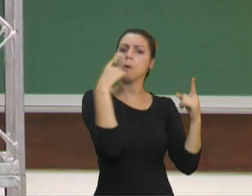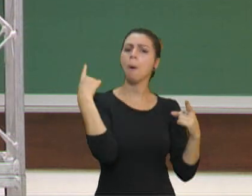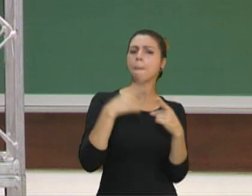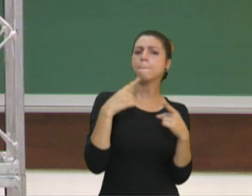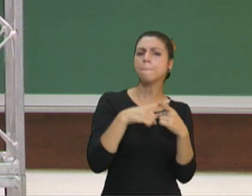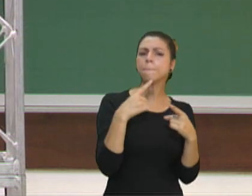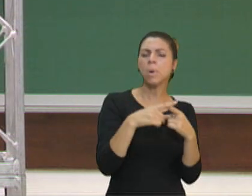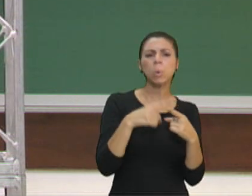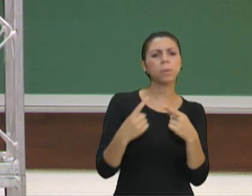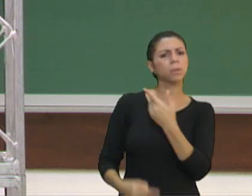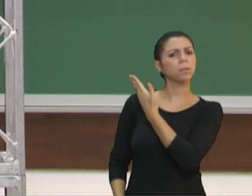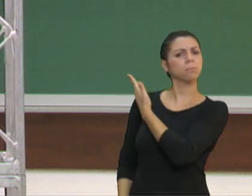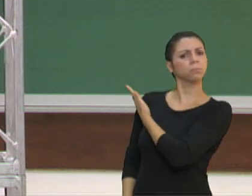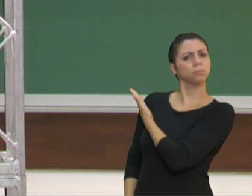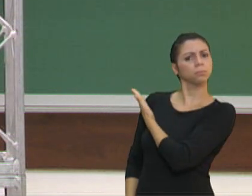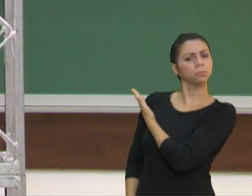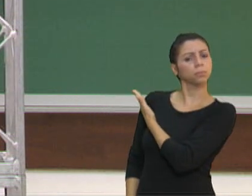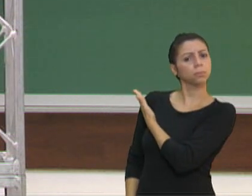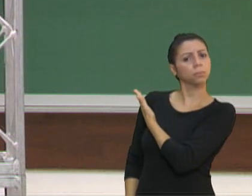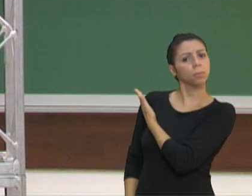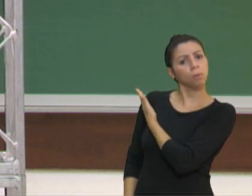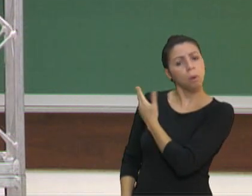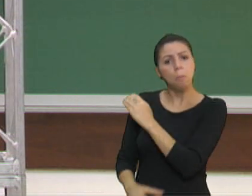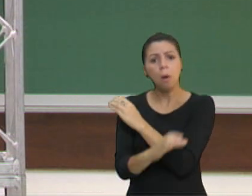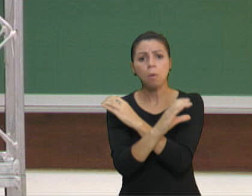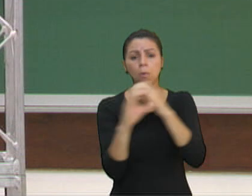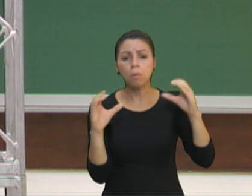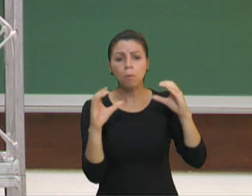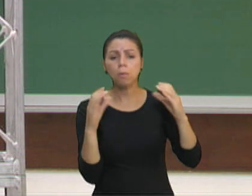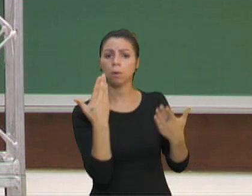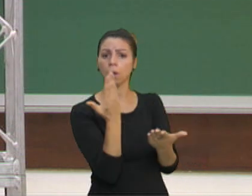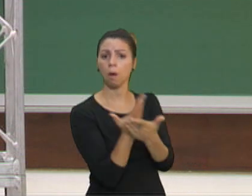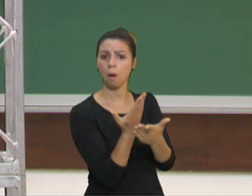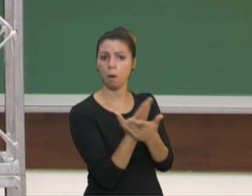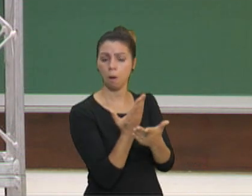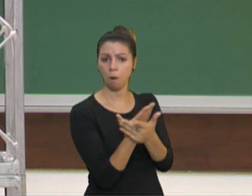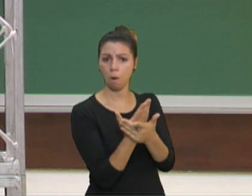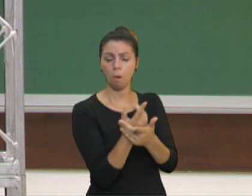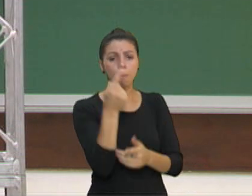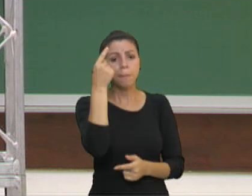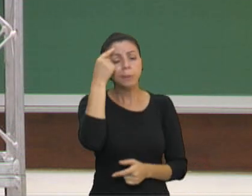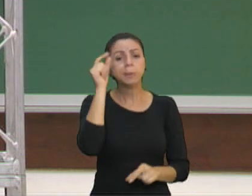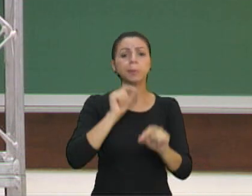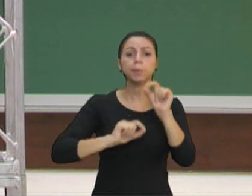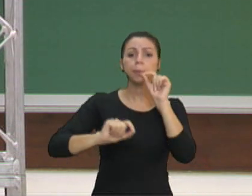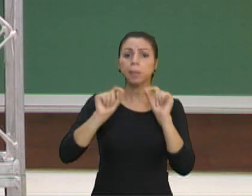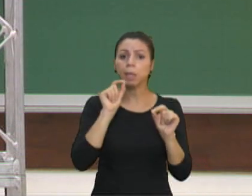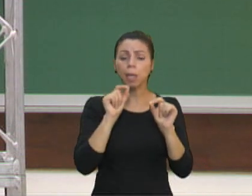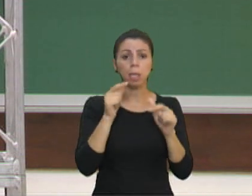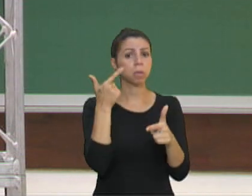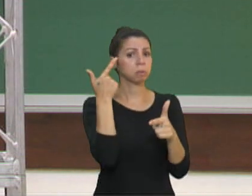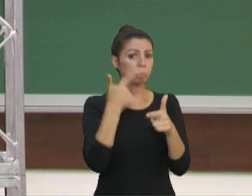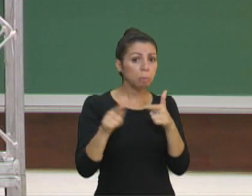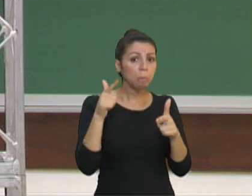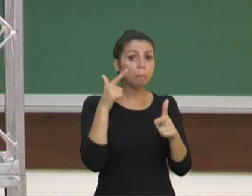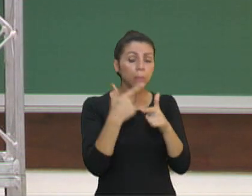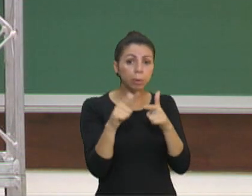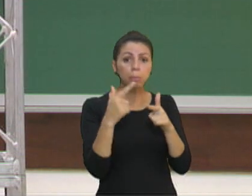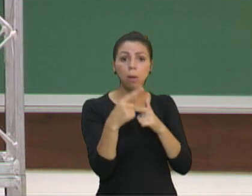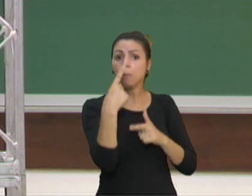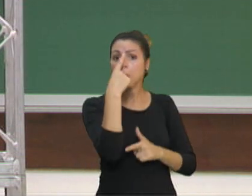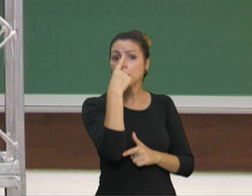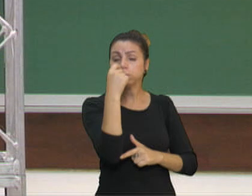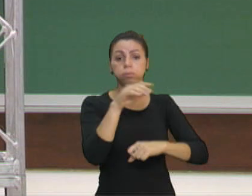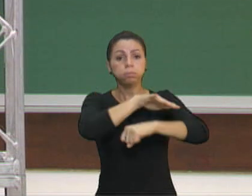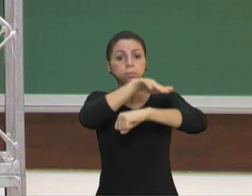vocês? Só para a gente concluir essa nossa aula pensando um pouquinho sobre essa questão da poluição